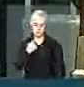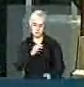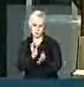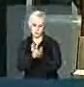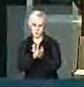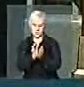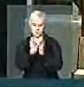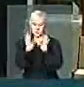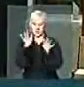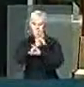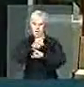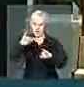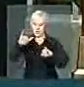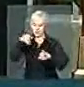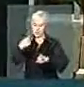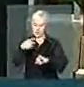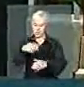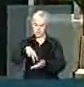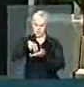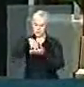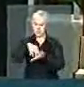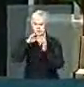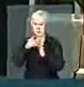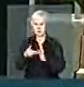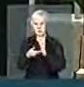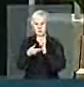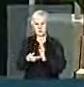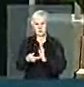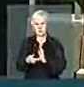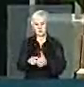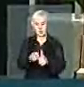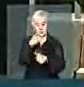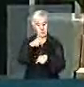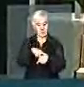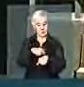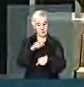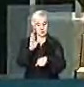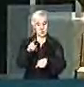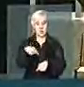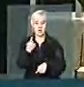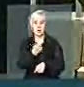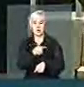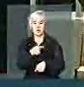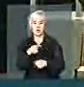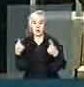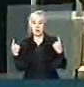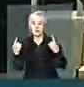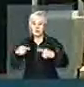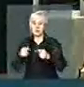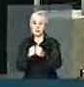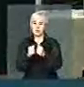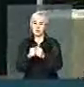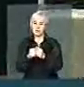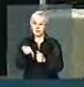tinha anunciado nessa tribuna, no primeiro turno, que nós concorremos com a